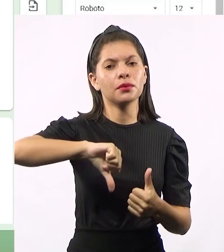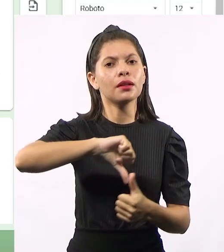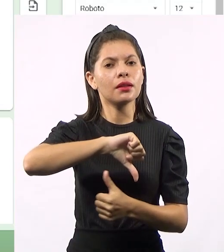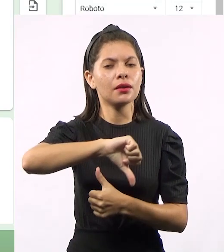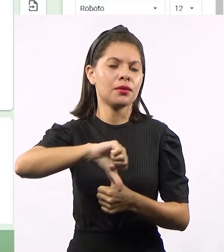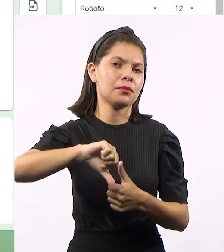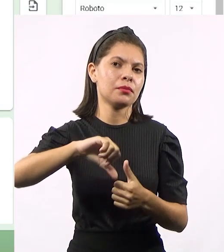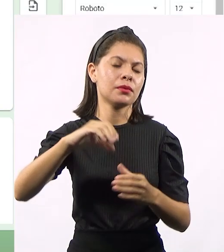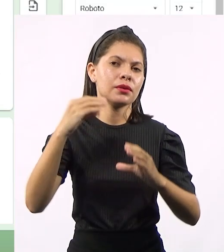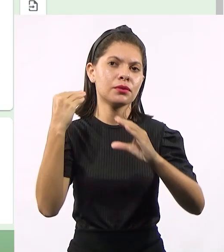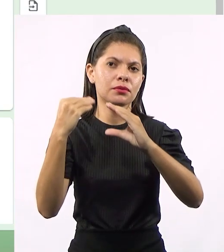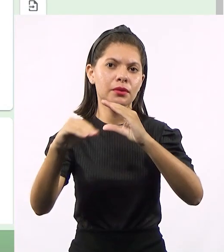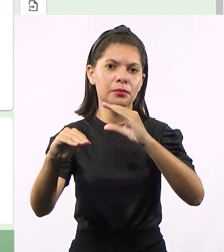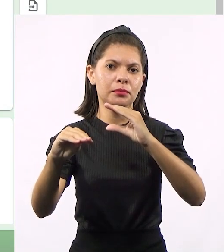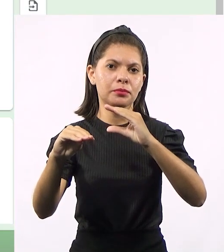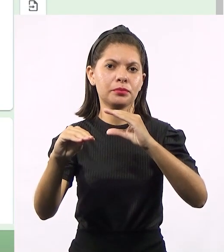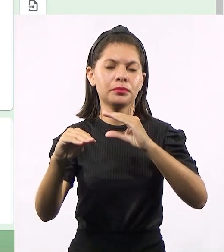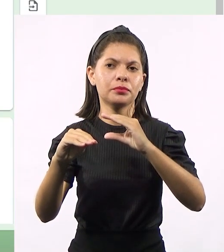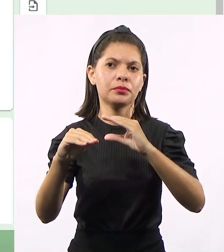de enviar.